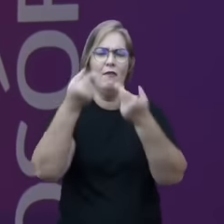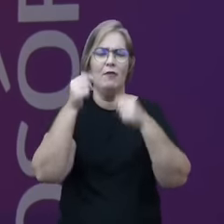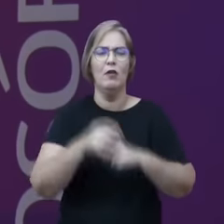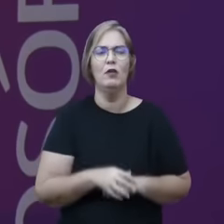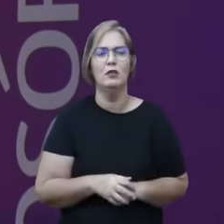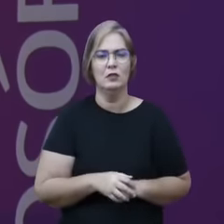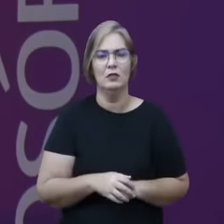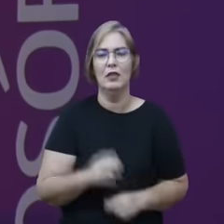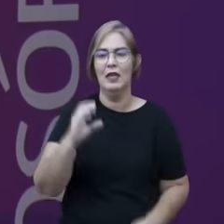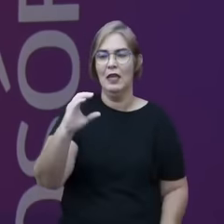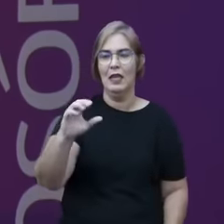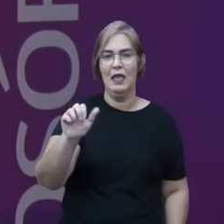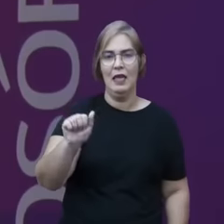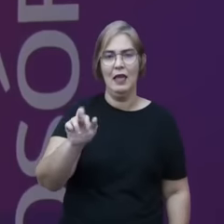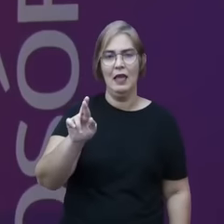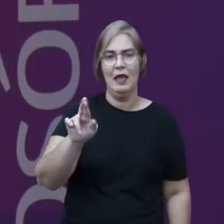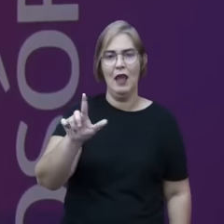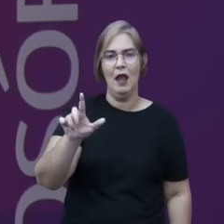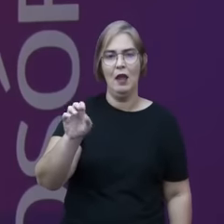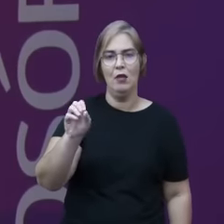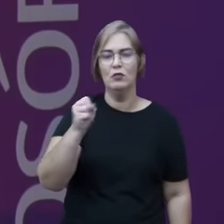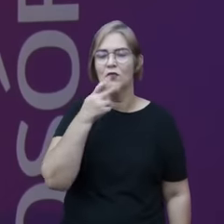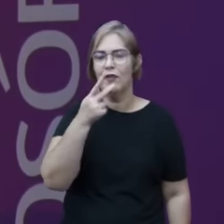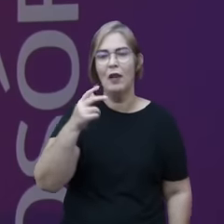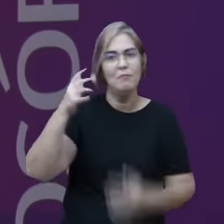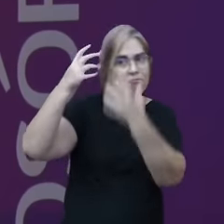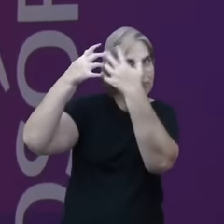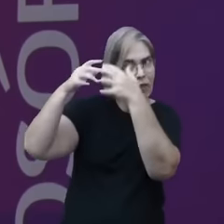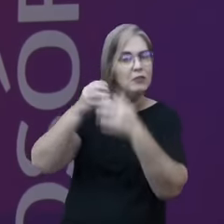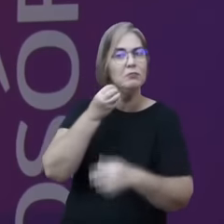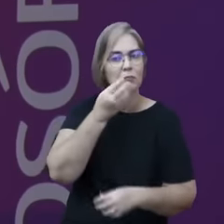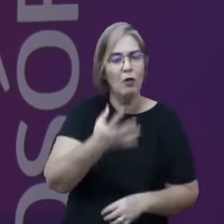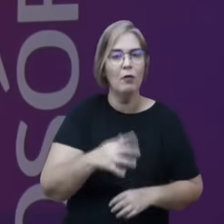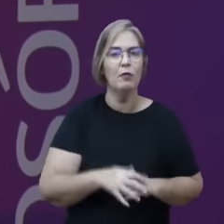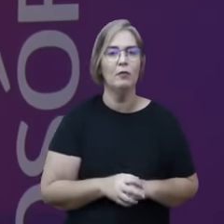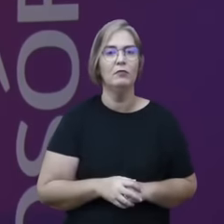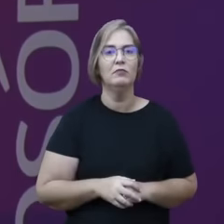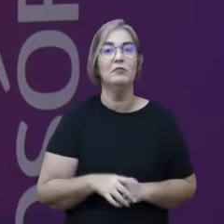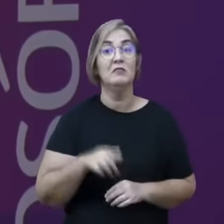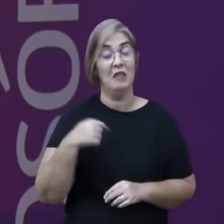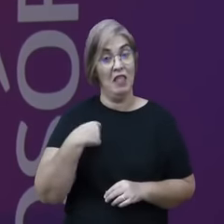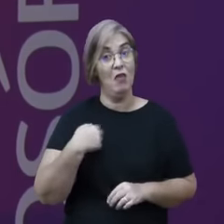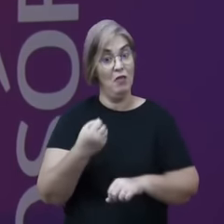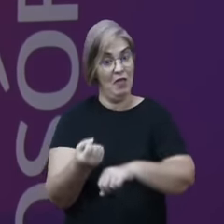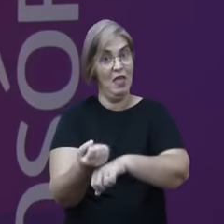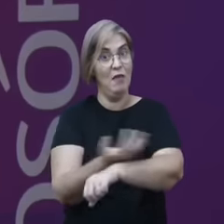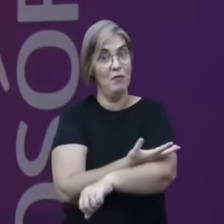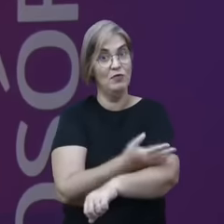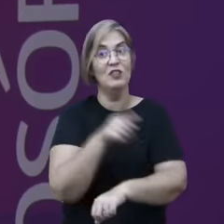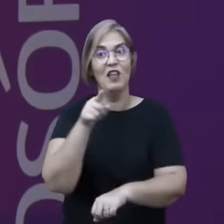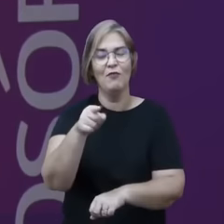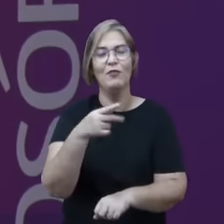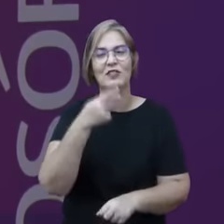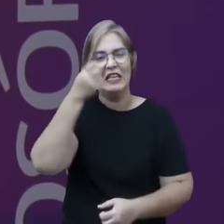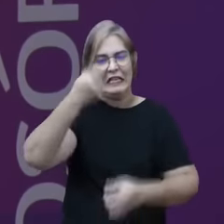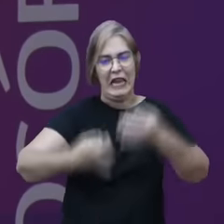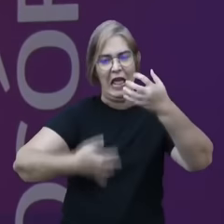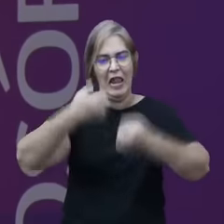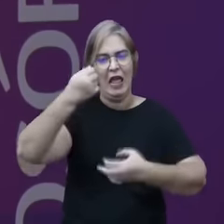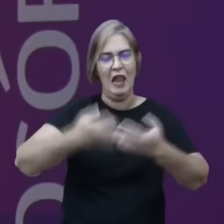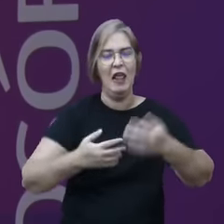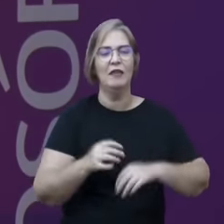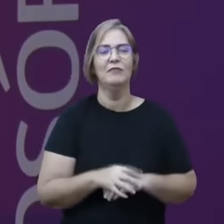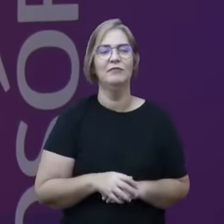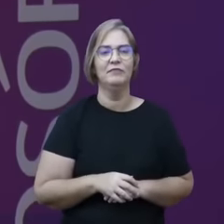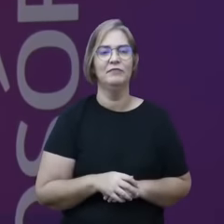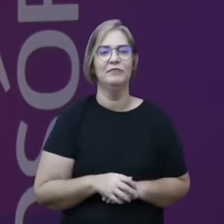Carlos, mentes pensantes e a Giane Bassani diz: "Juro que me emocionei com a sua fala nessa primeira metade aqui,